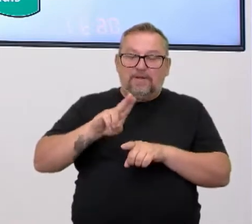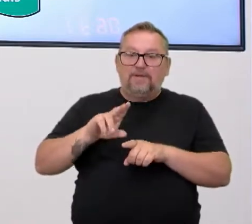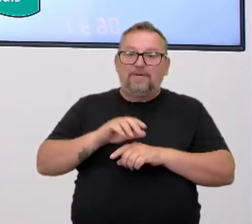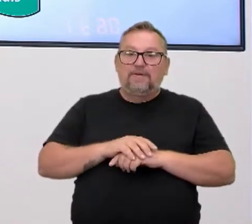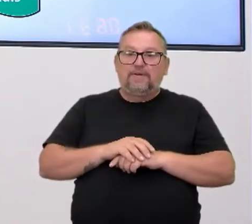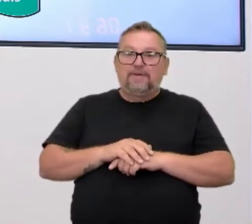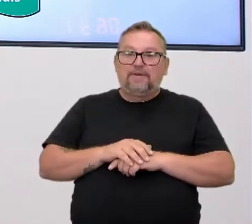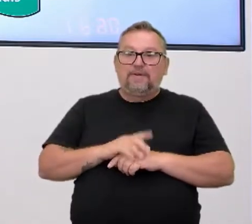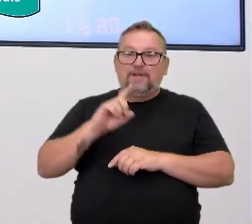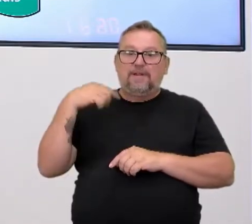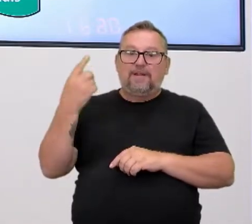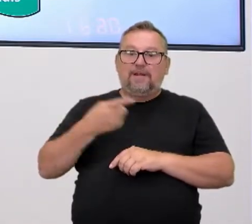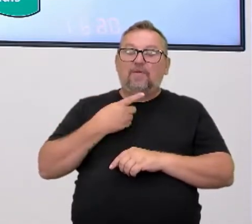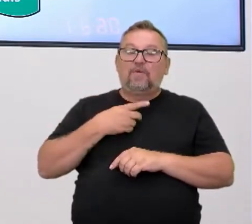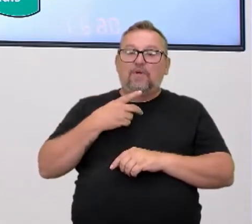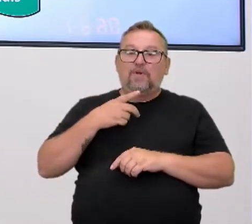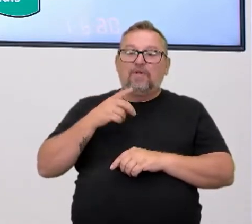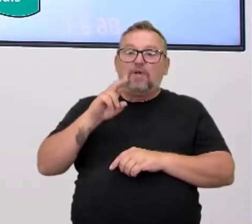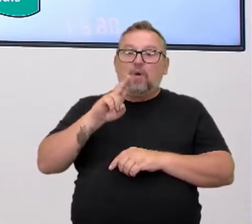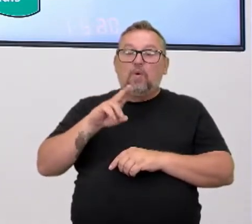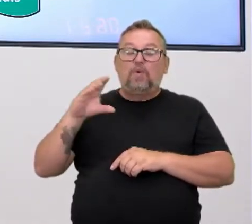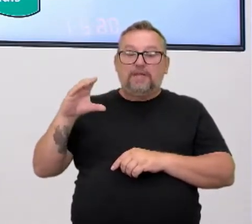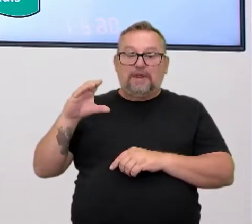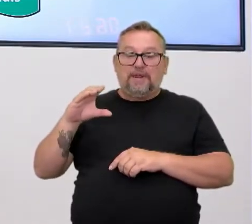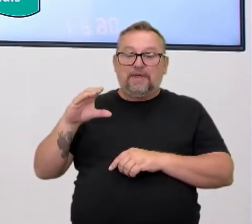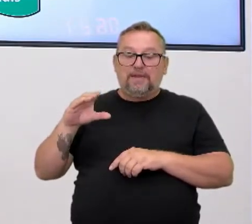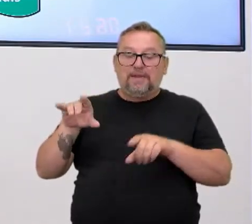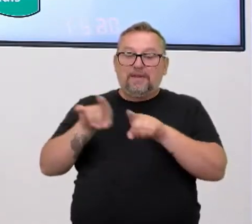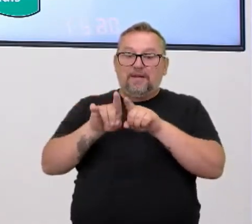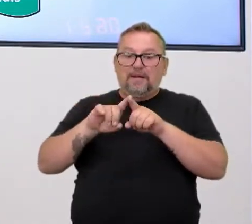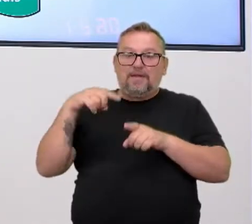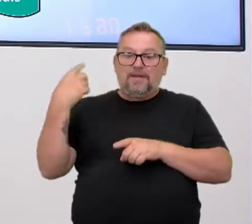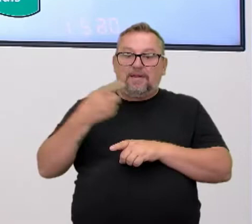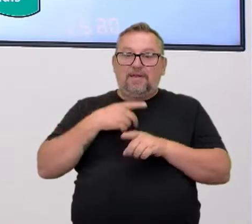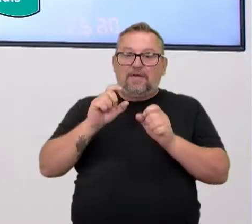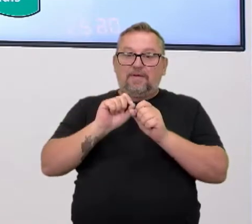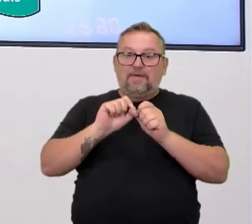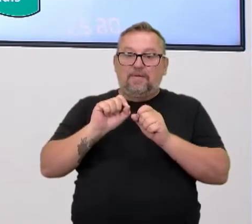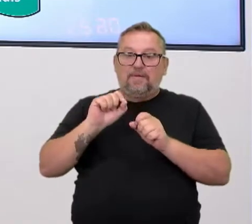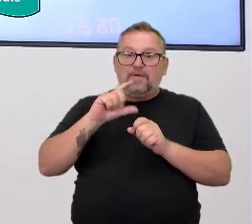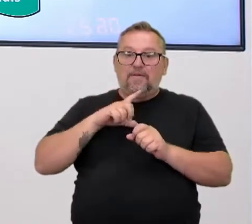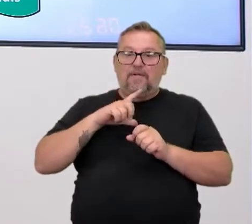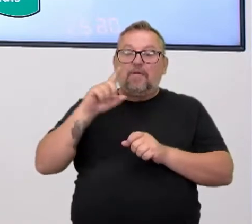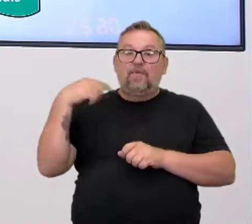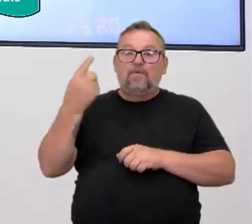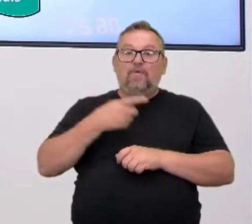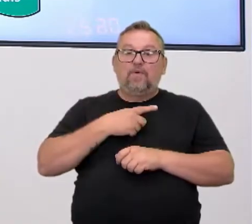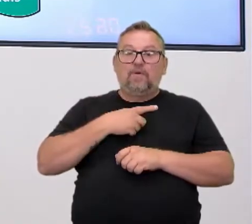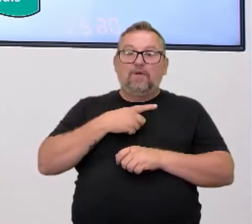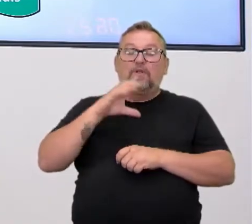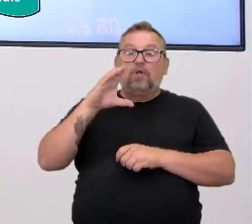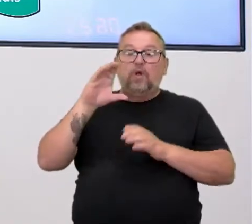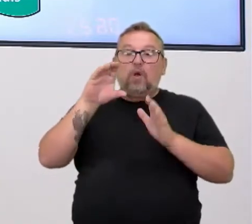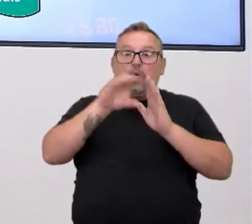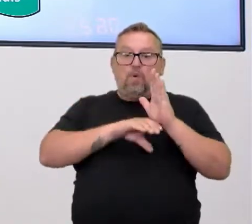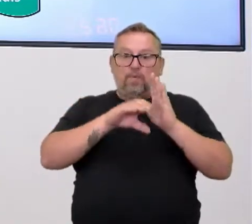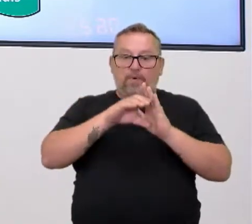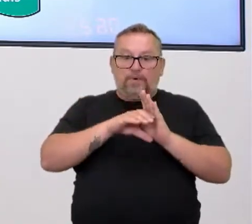curricular, é nossa UC. Dentro da nossa unidade curricular, aí tem os nossos